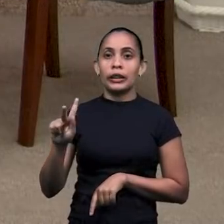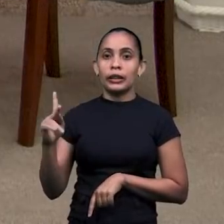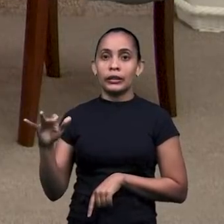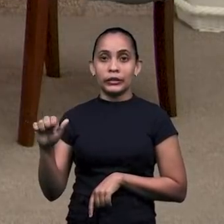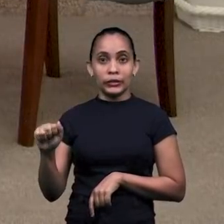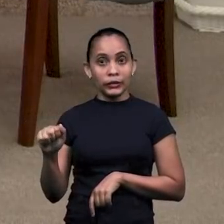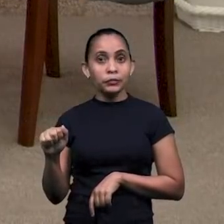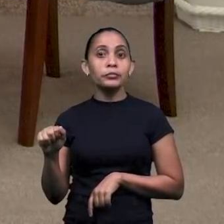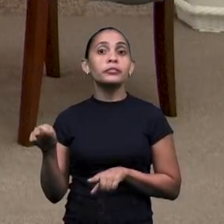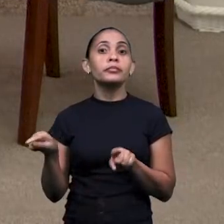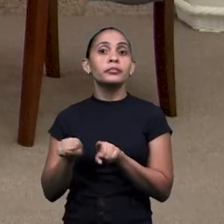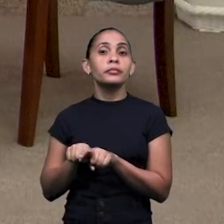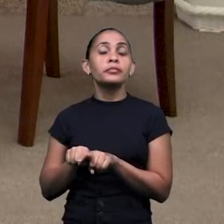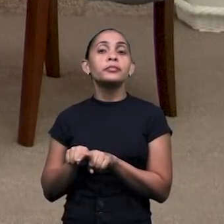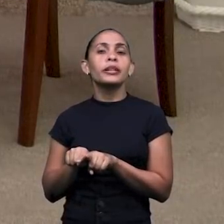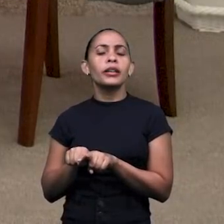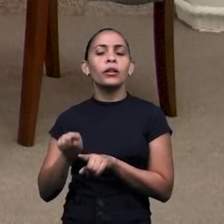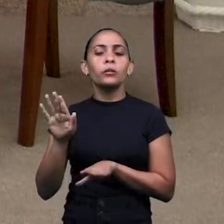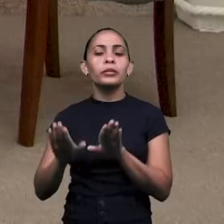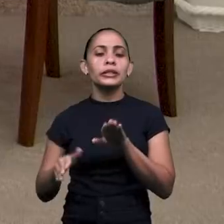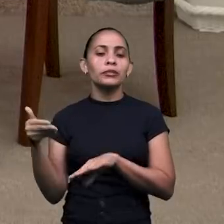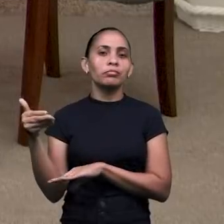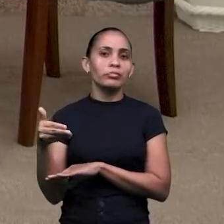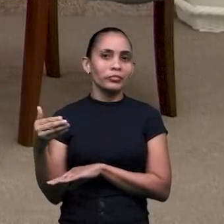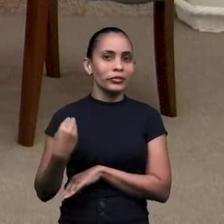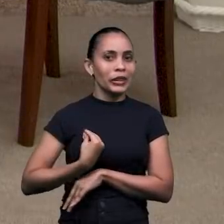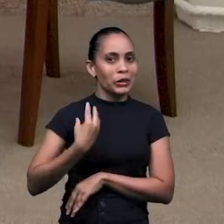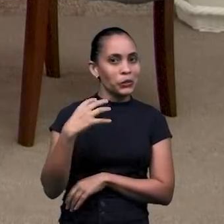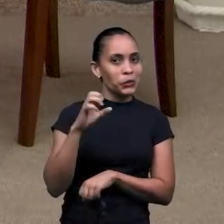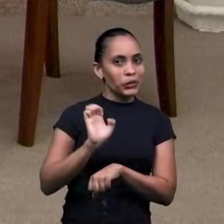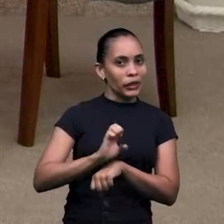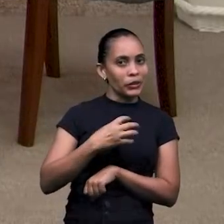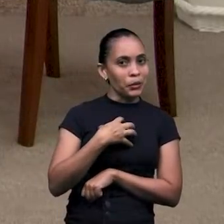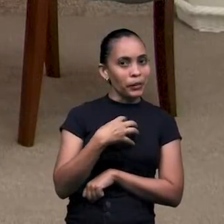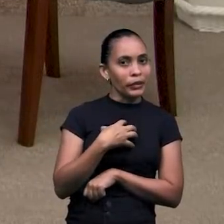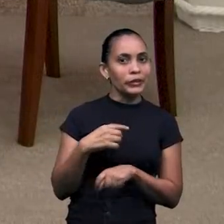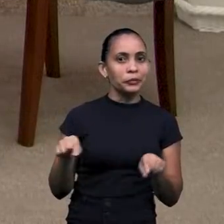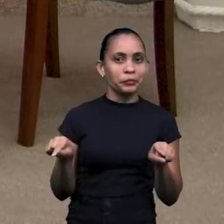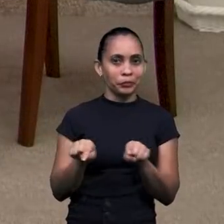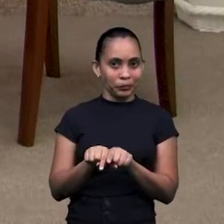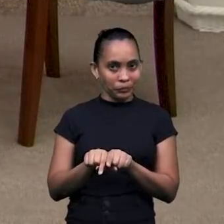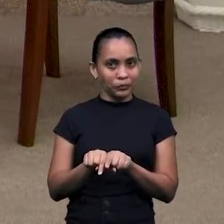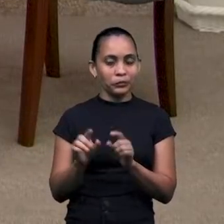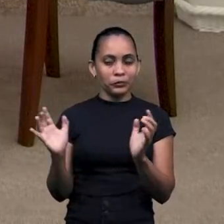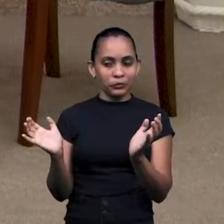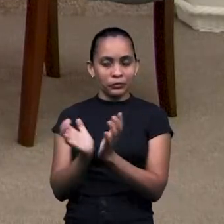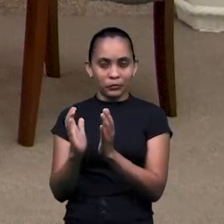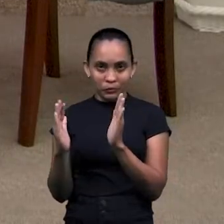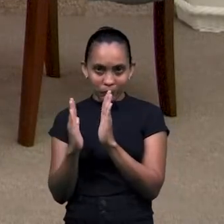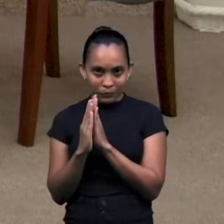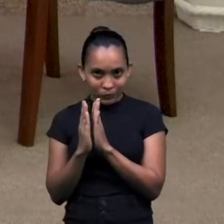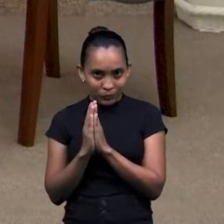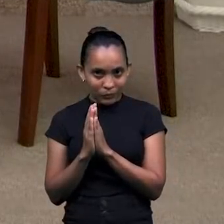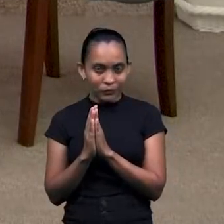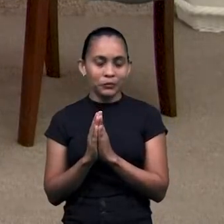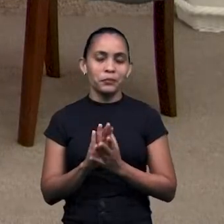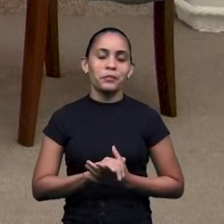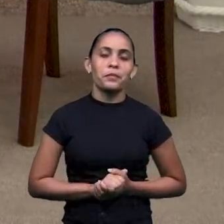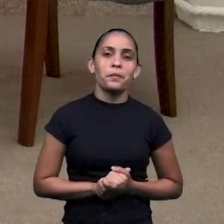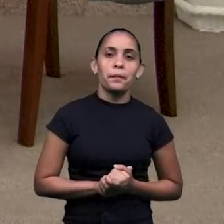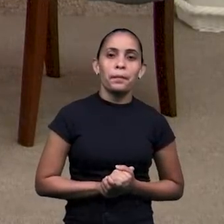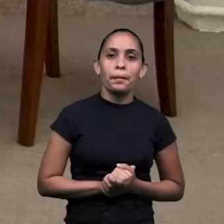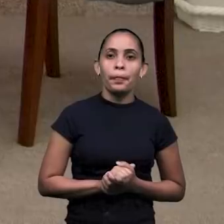Wagner Santos, que já participa conosco algumas vezes, de Porto Seguro, da Bahia, ela faz parte do grupo Semente Preciosa.